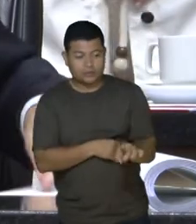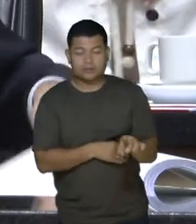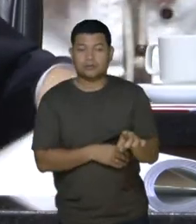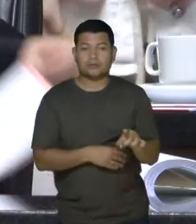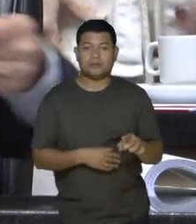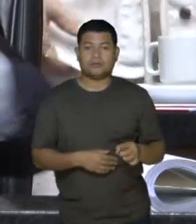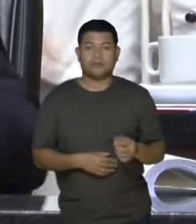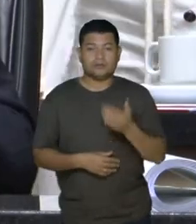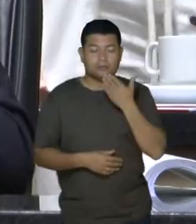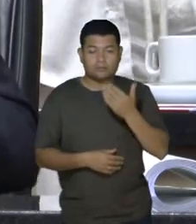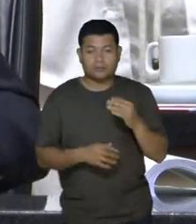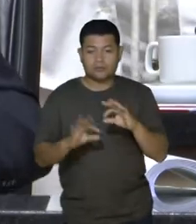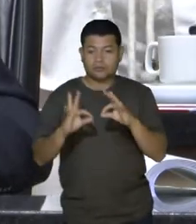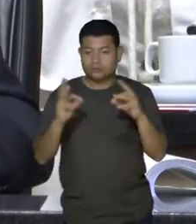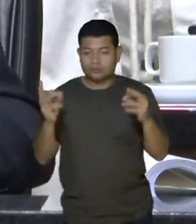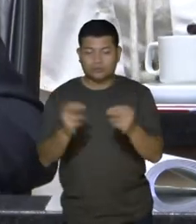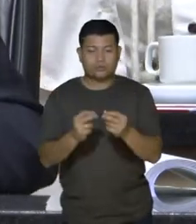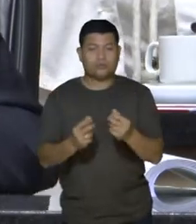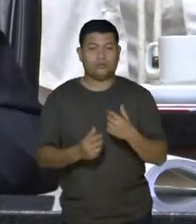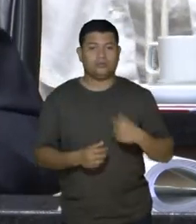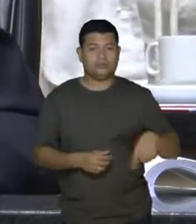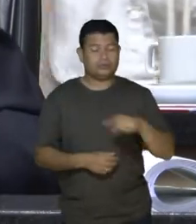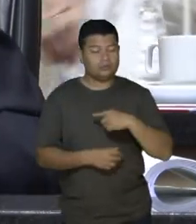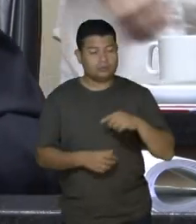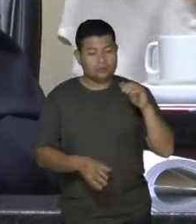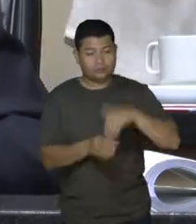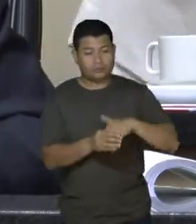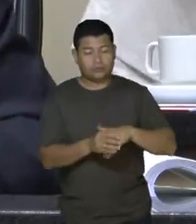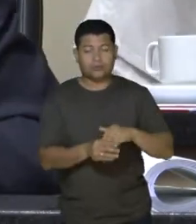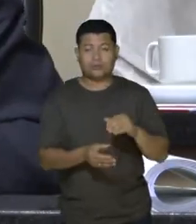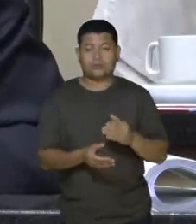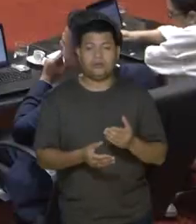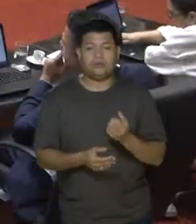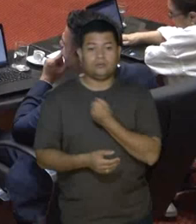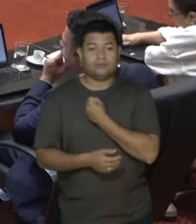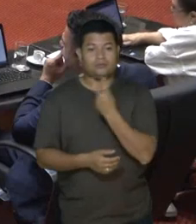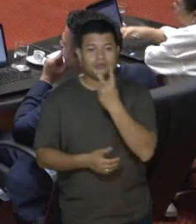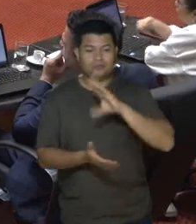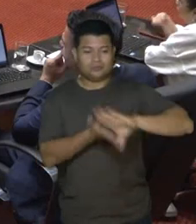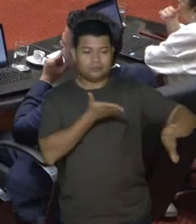peço a colaboração dos pares para que vote 2 pela rejeição do veto.